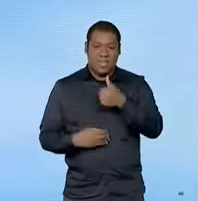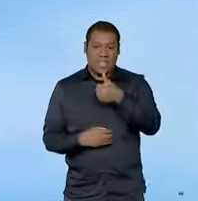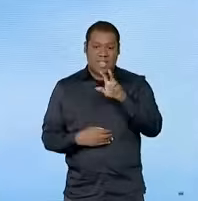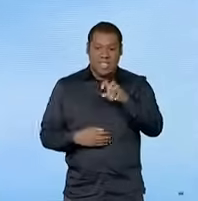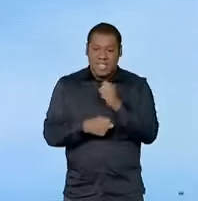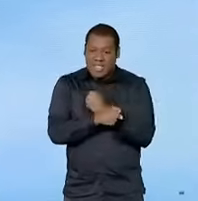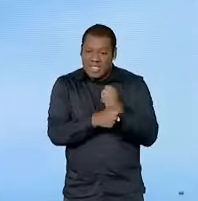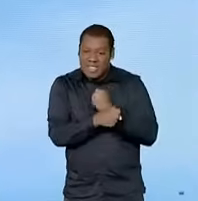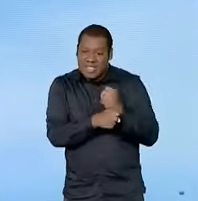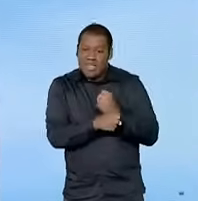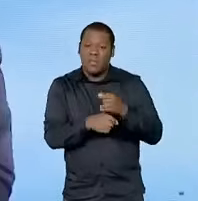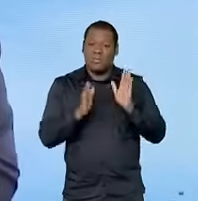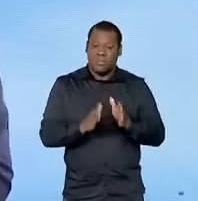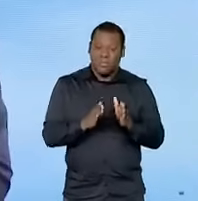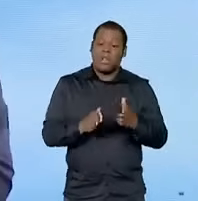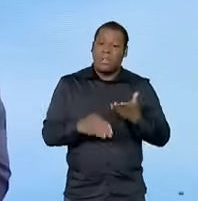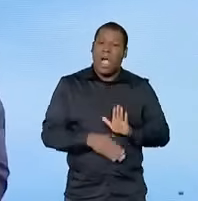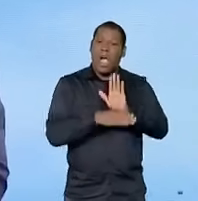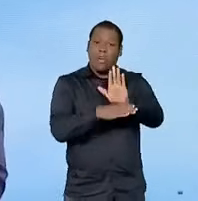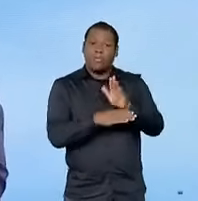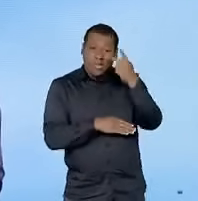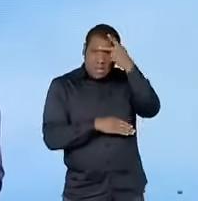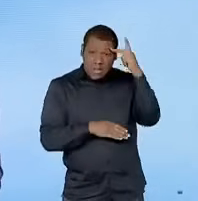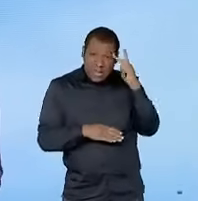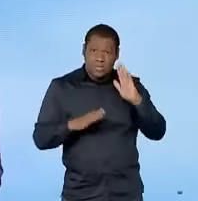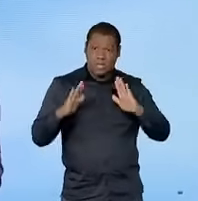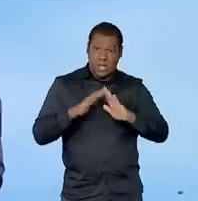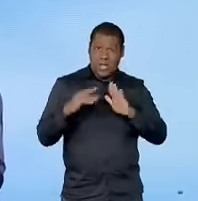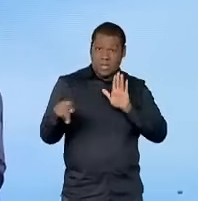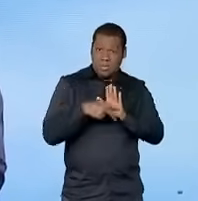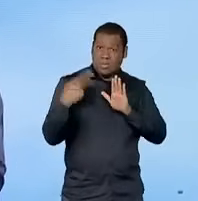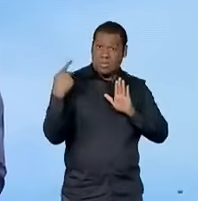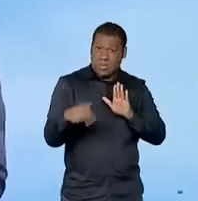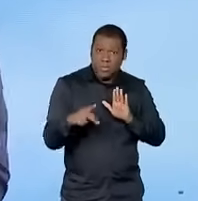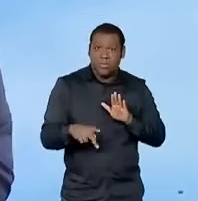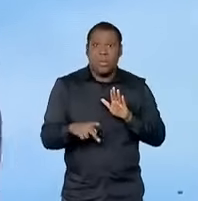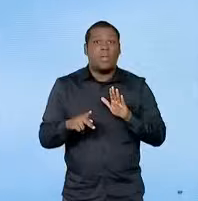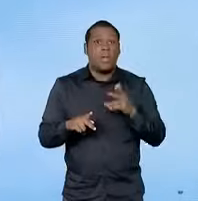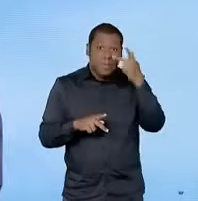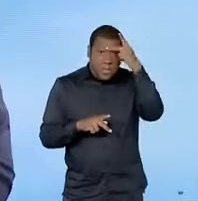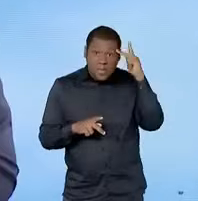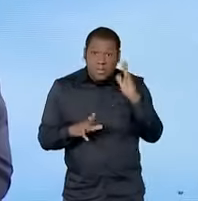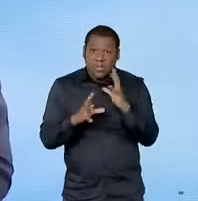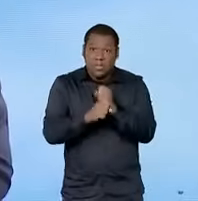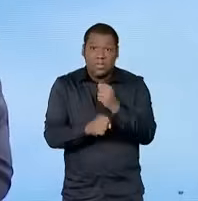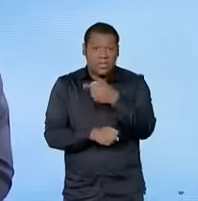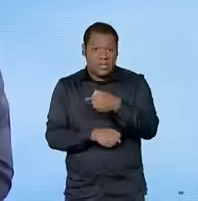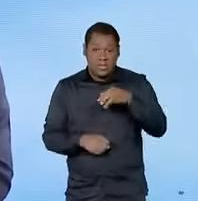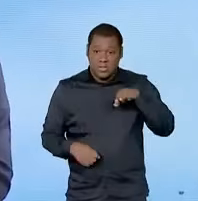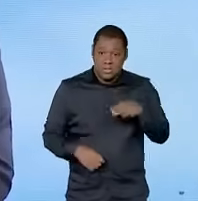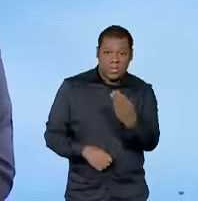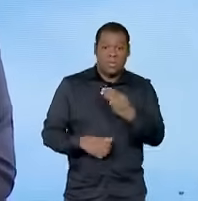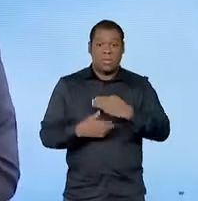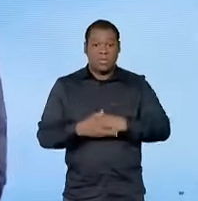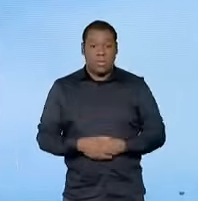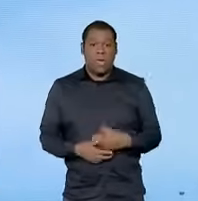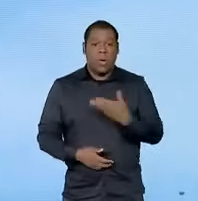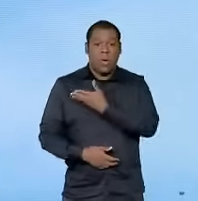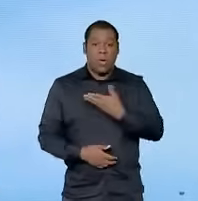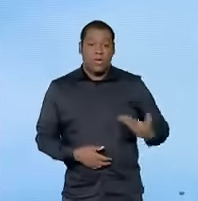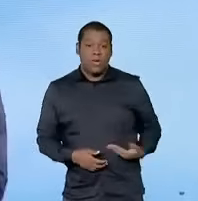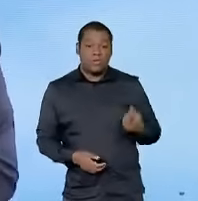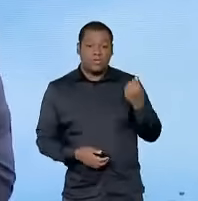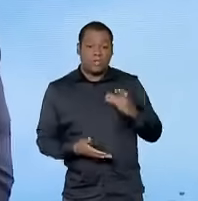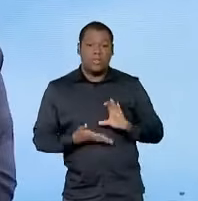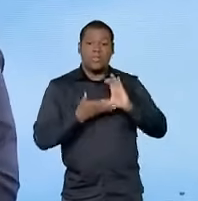7,7 milhões de unidades habitacionais nesse país. O investimento previsto no Minha Casa Minha Vida Rural chega